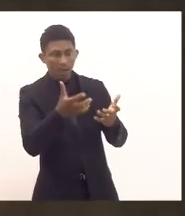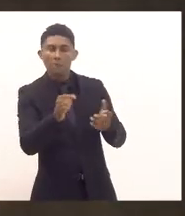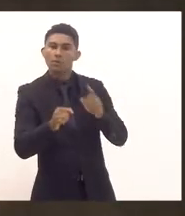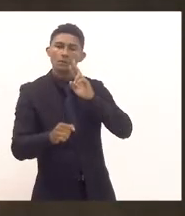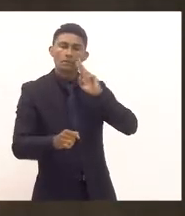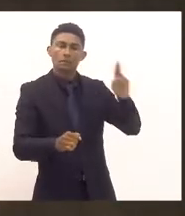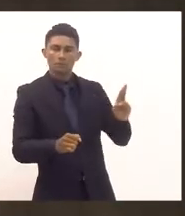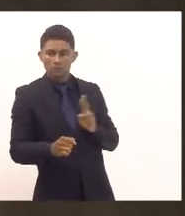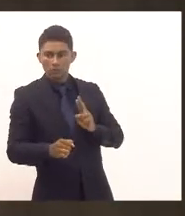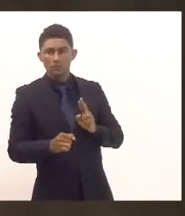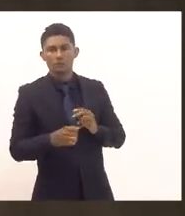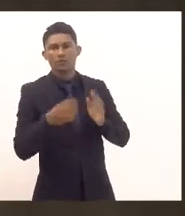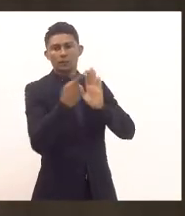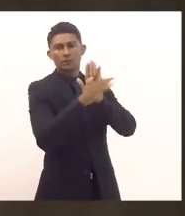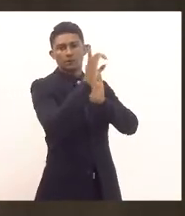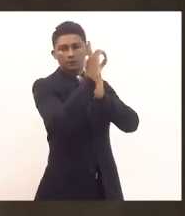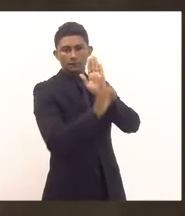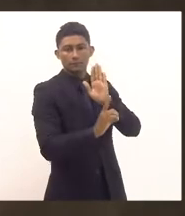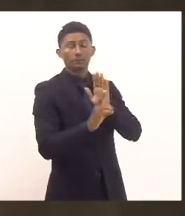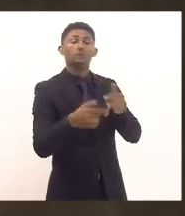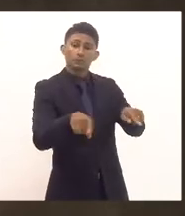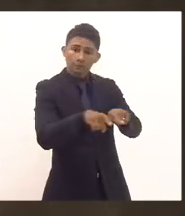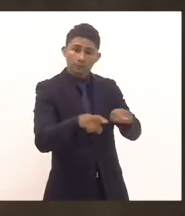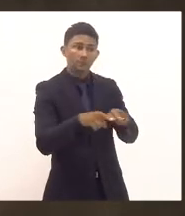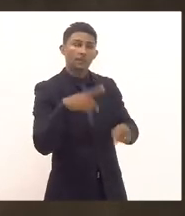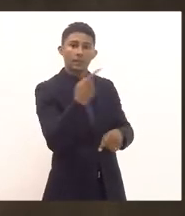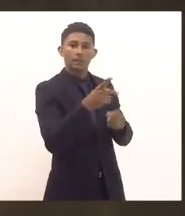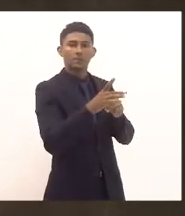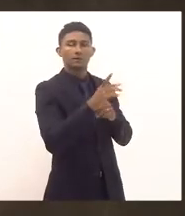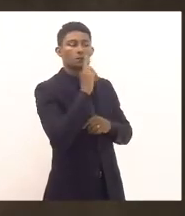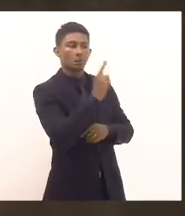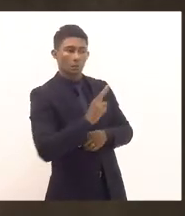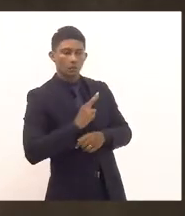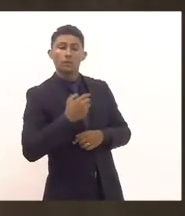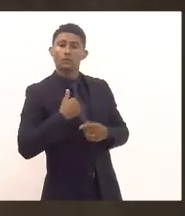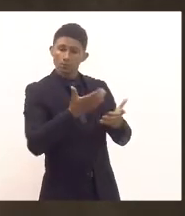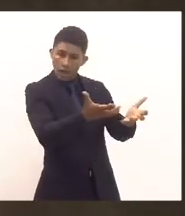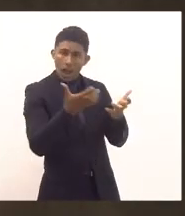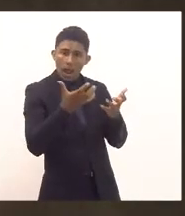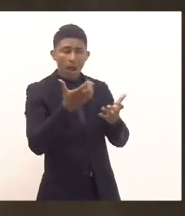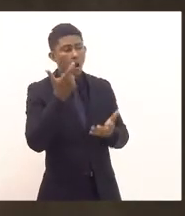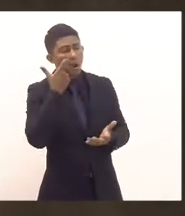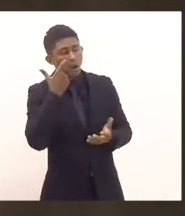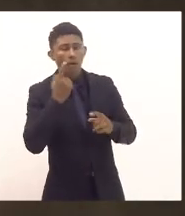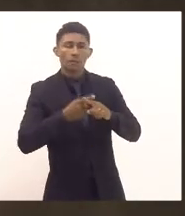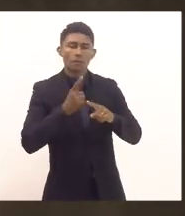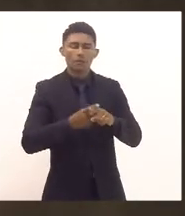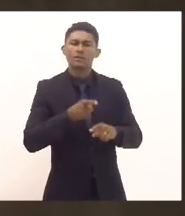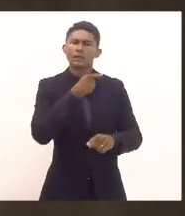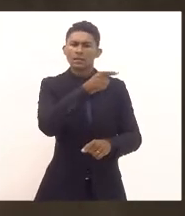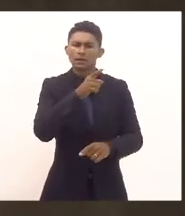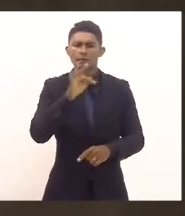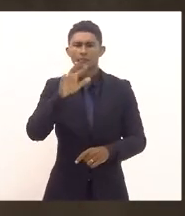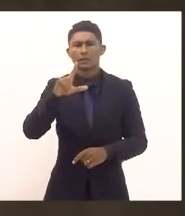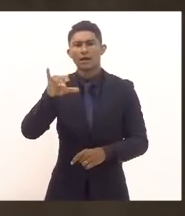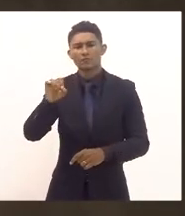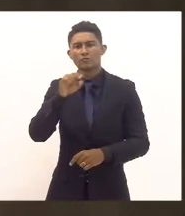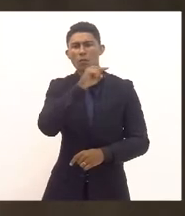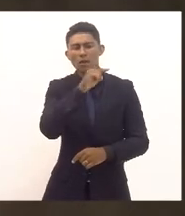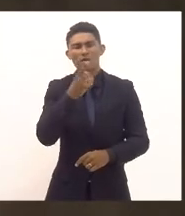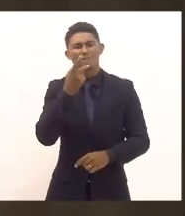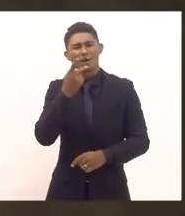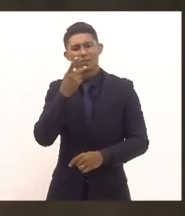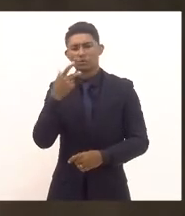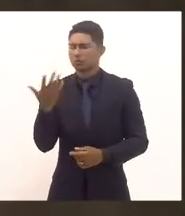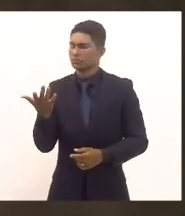ele tem direito de responder se eu quero ouvir a resposta dele se o silência foi deselegante o que o deputado será filho fez